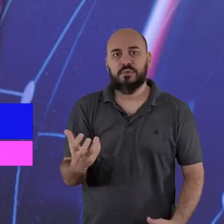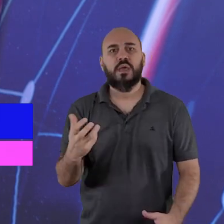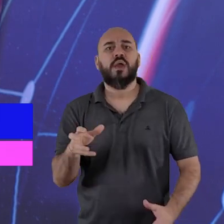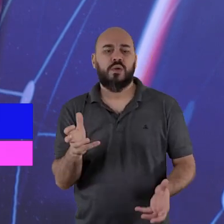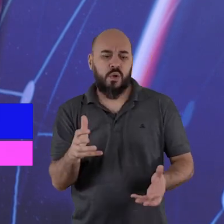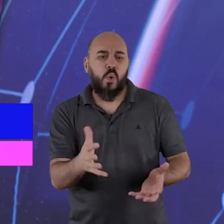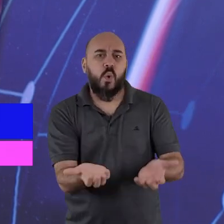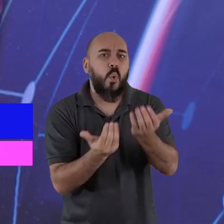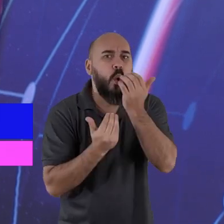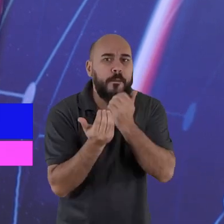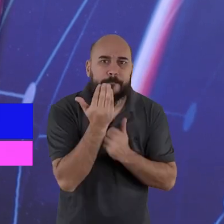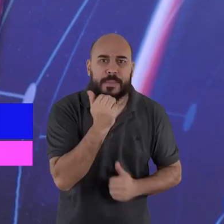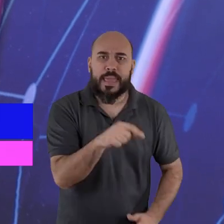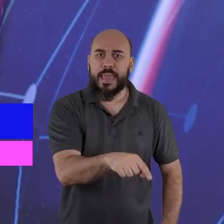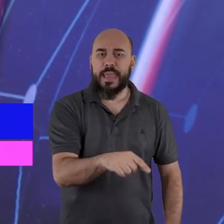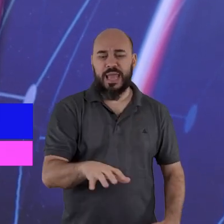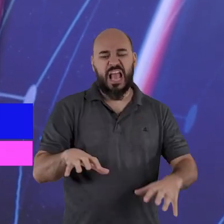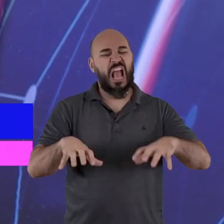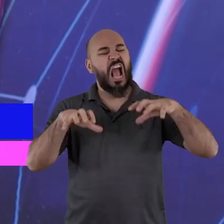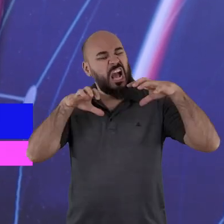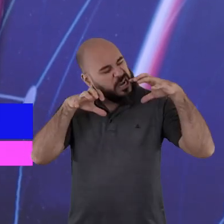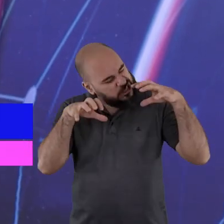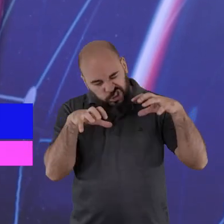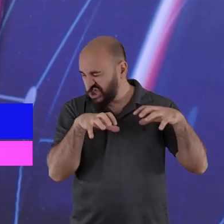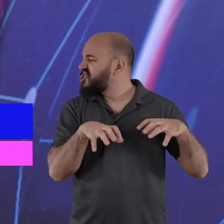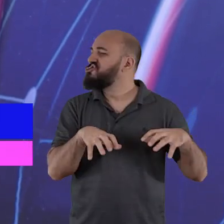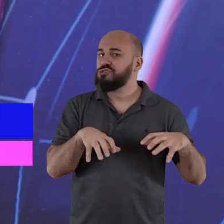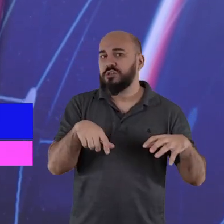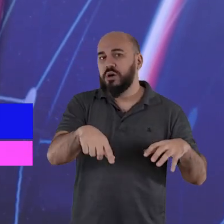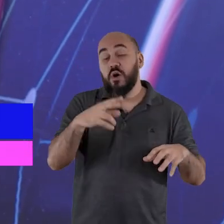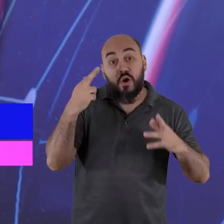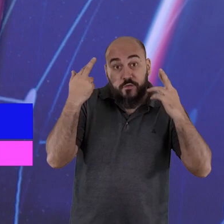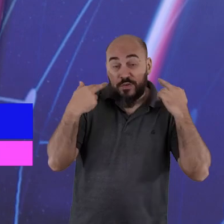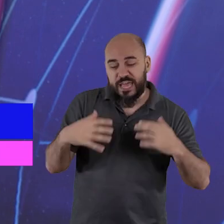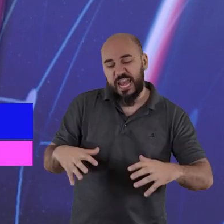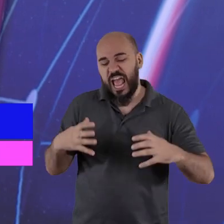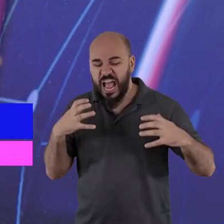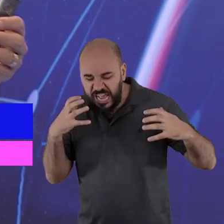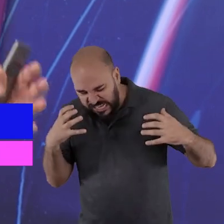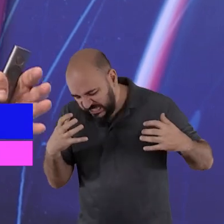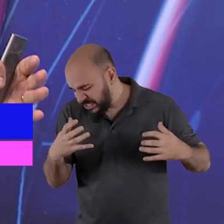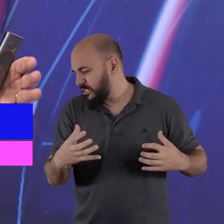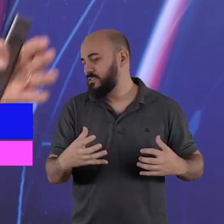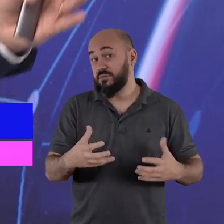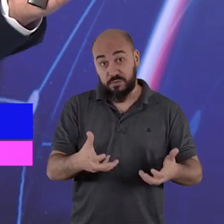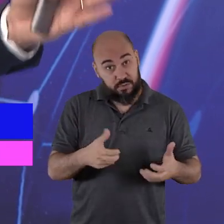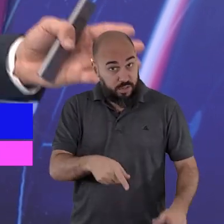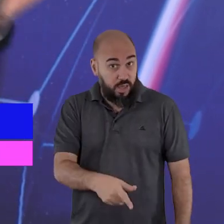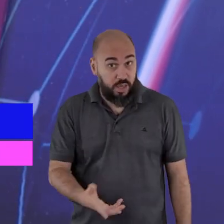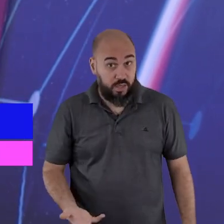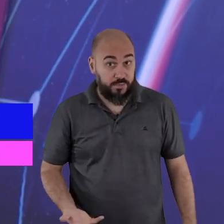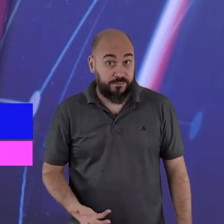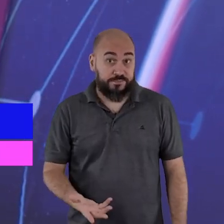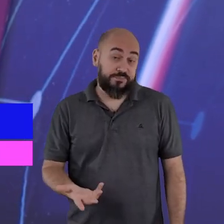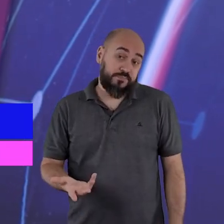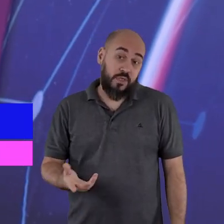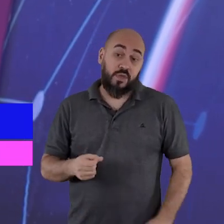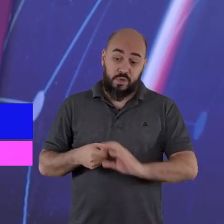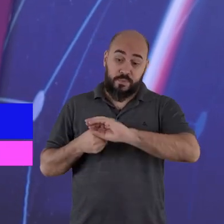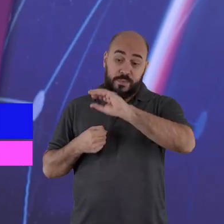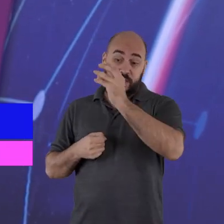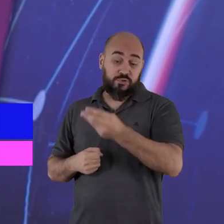O lobo quer matar a ovelha. O lobo quer destruir a ovelha. E o pastor, que cuida das